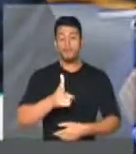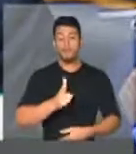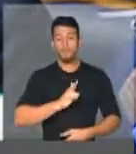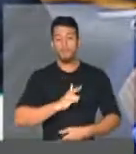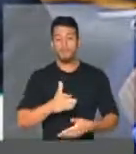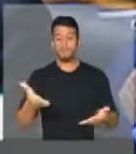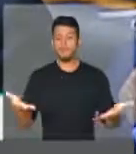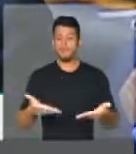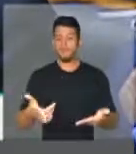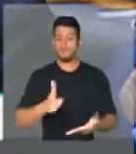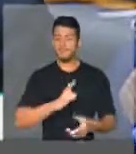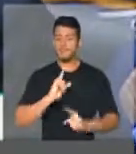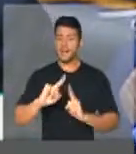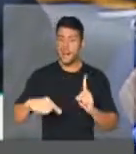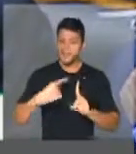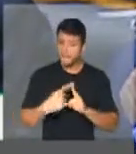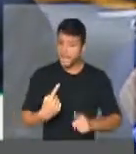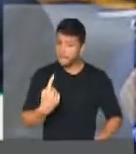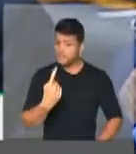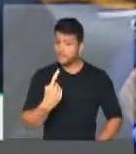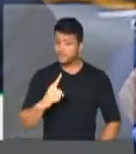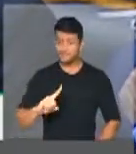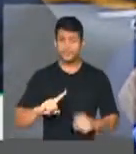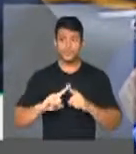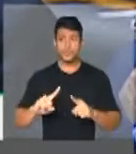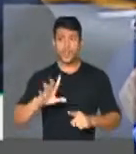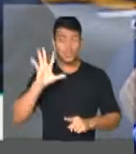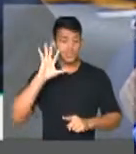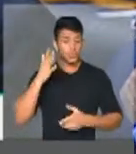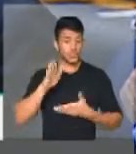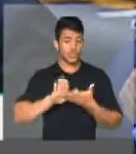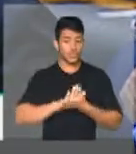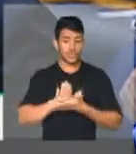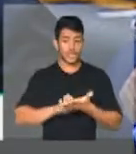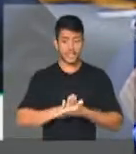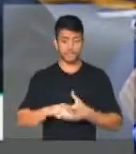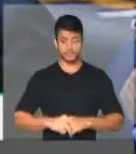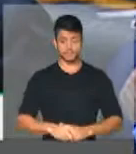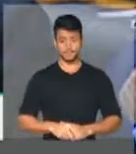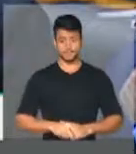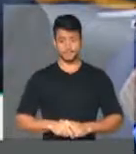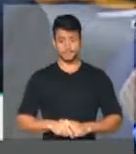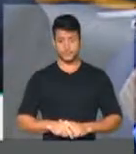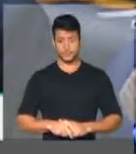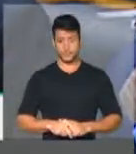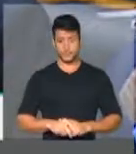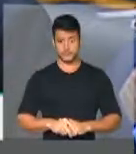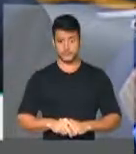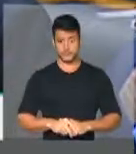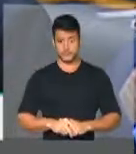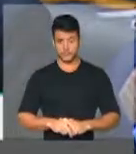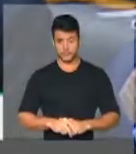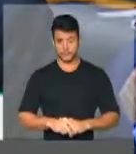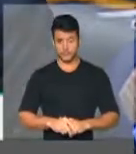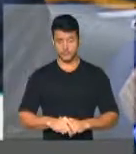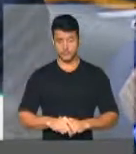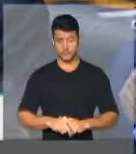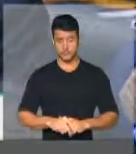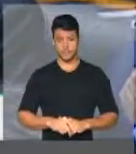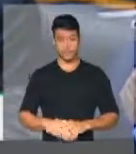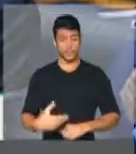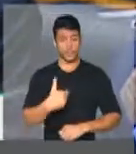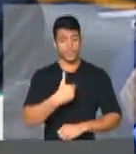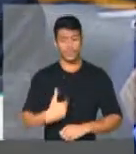Arrumou mais um sócio que não vai resolver nada, 5% da loteria para a segurança pública.